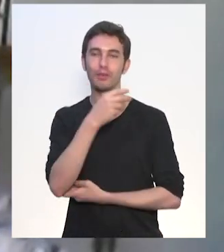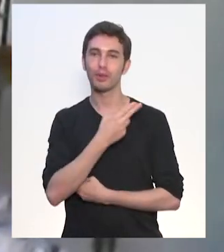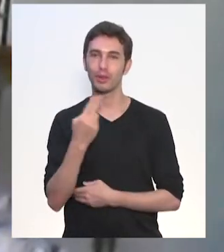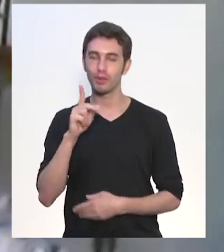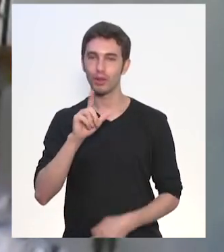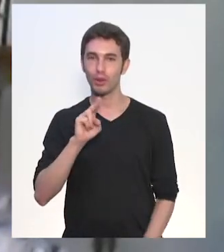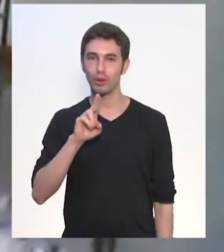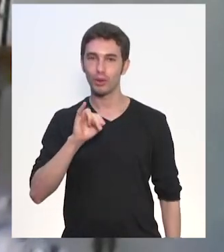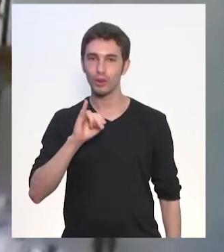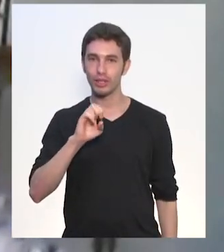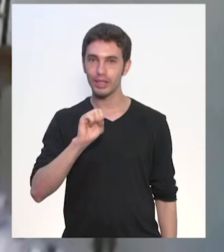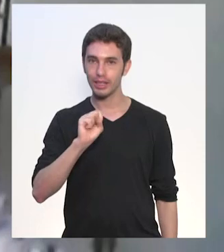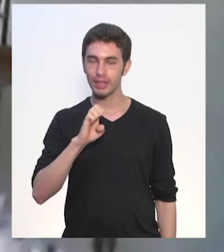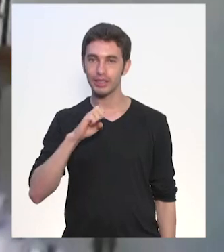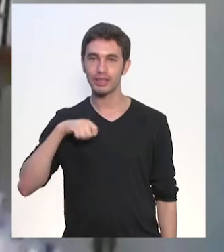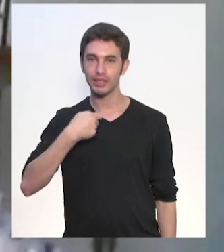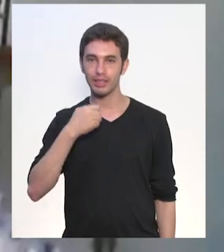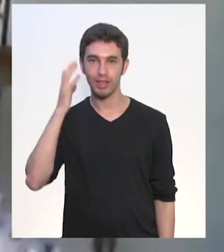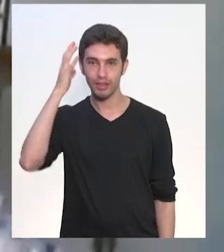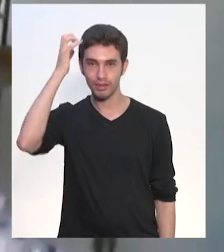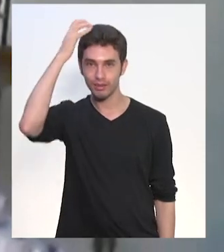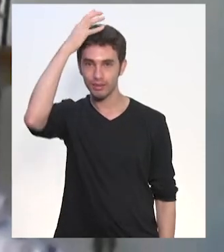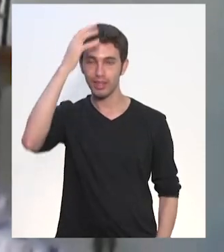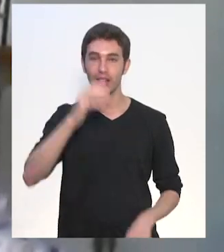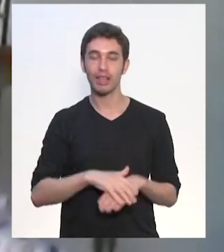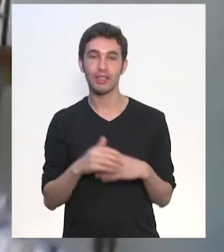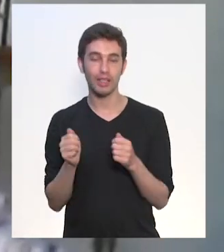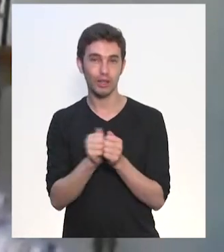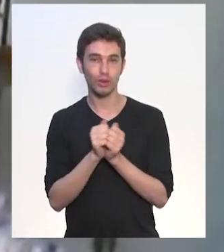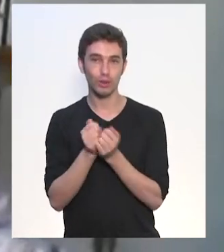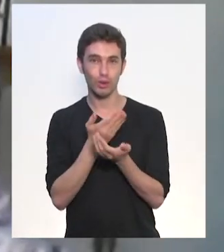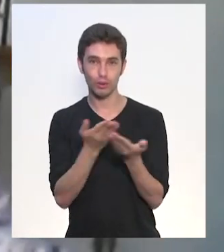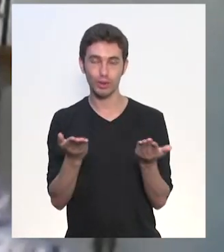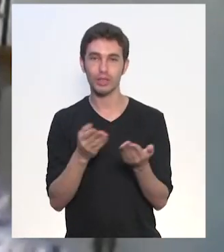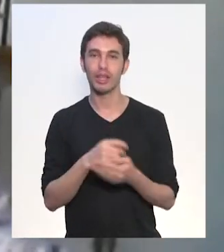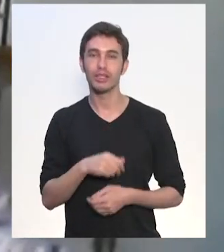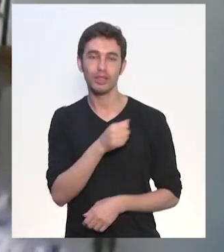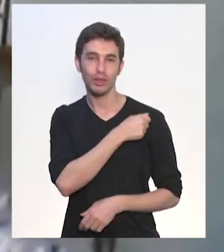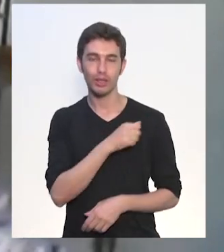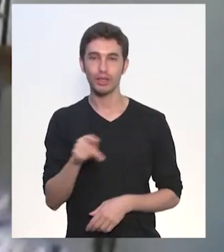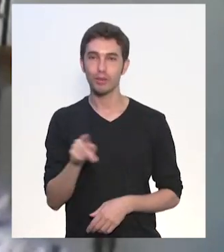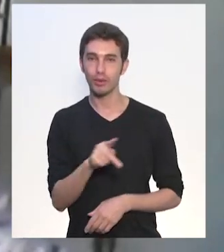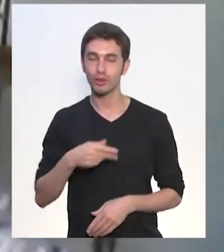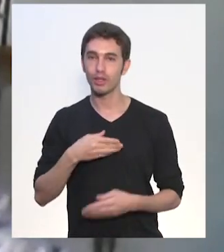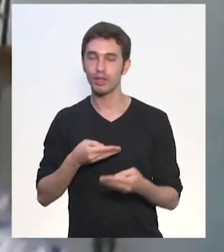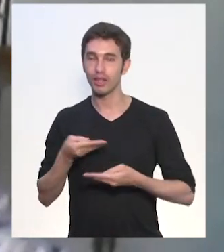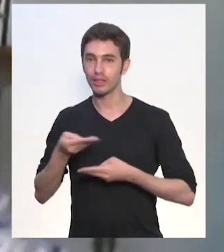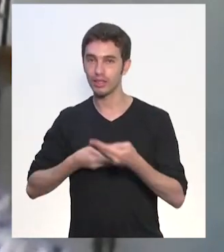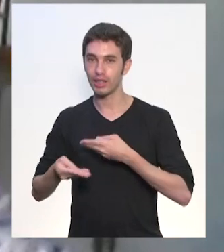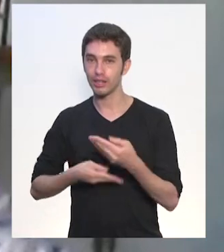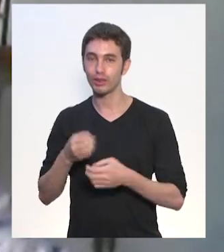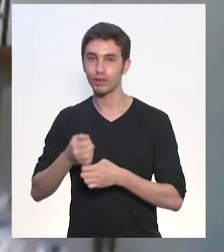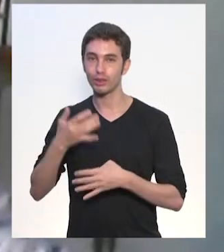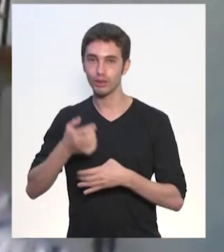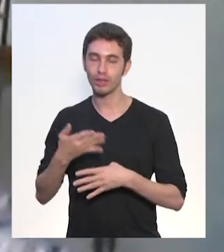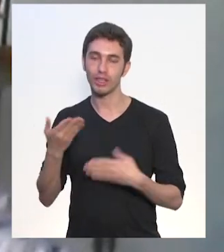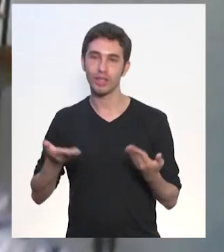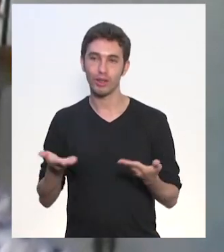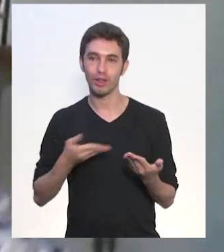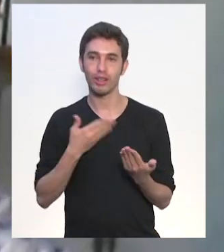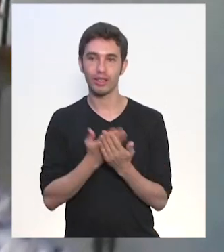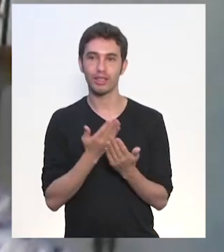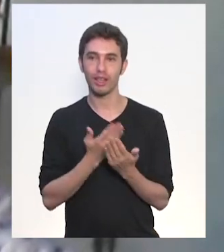professora Luíse Coutinho e estarei junto com vocês, estudantes e professores, nas interações via chat dessa